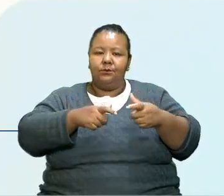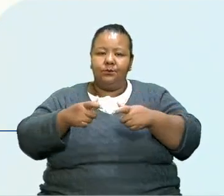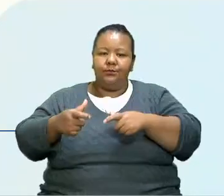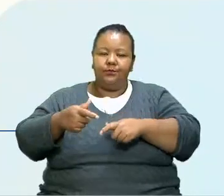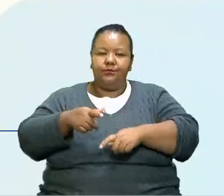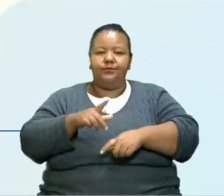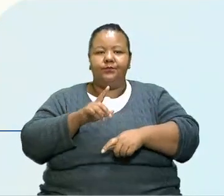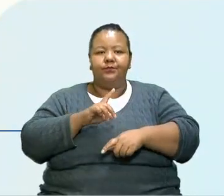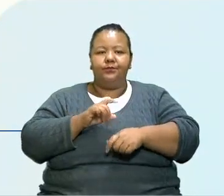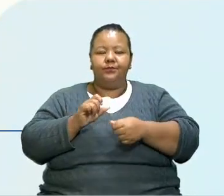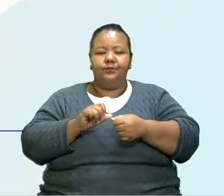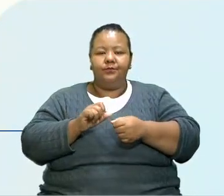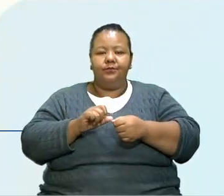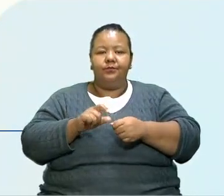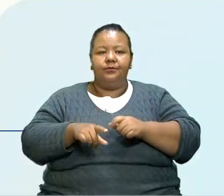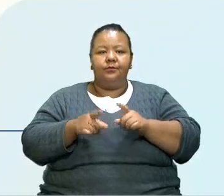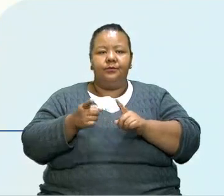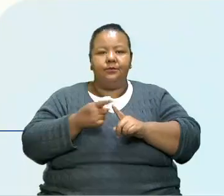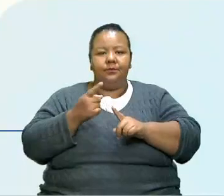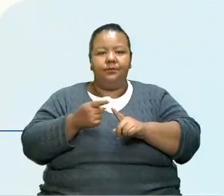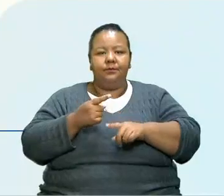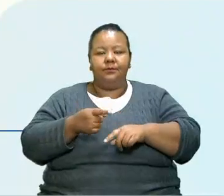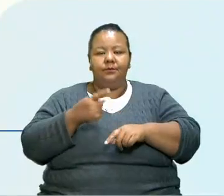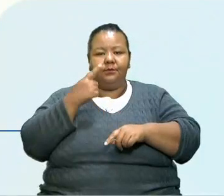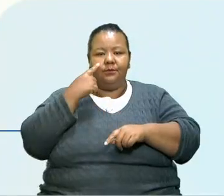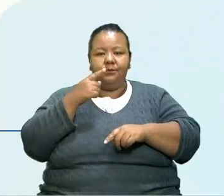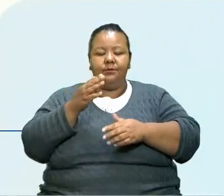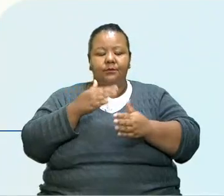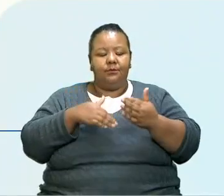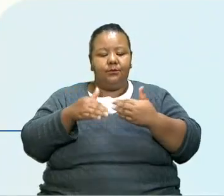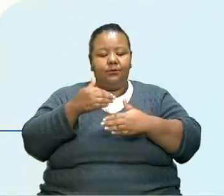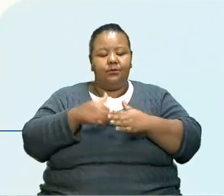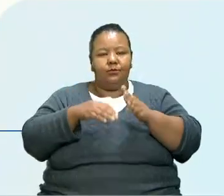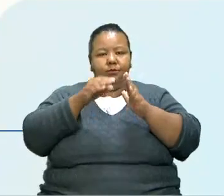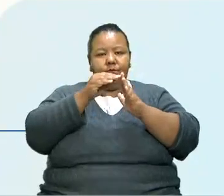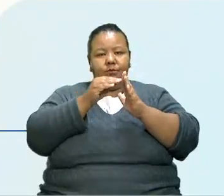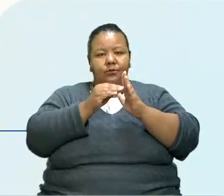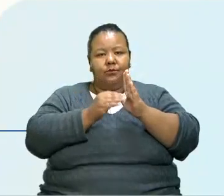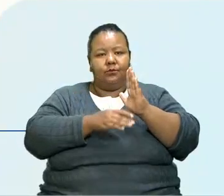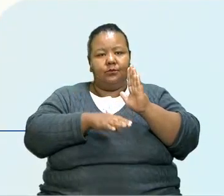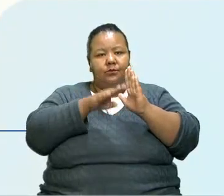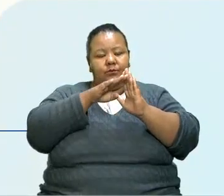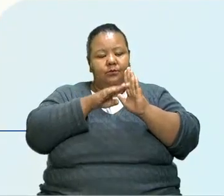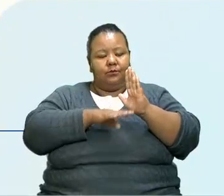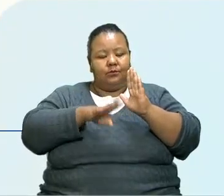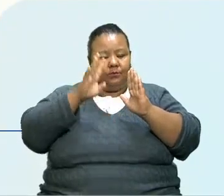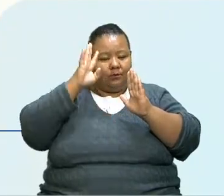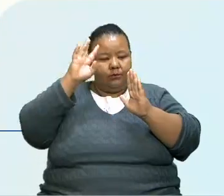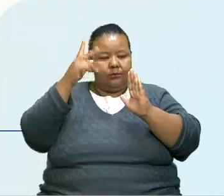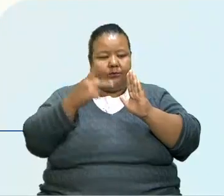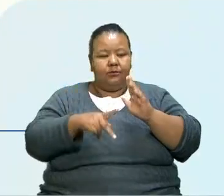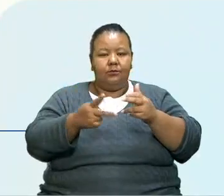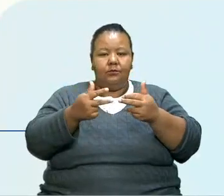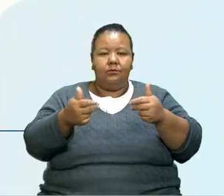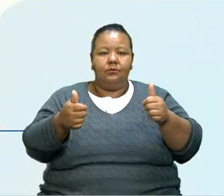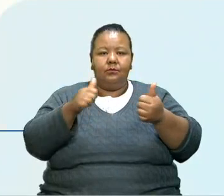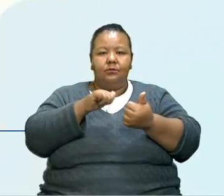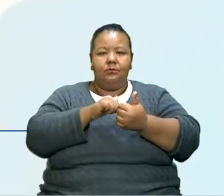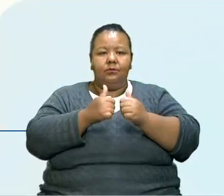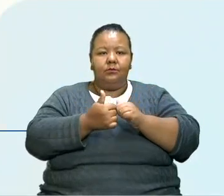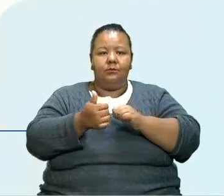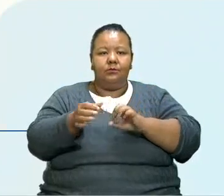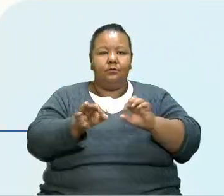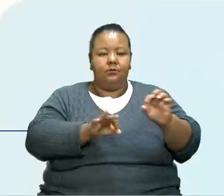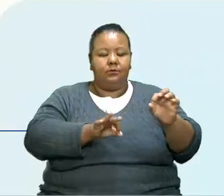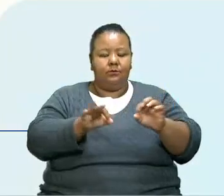Então, eu tenho que realizar aqui, primeira etapa, passar todo o conteúdo e listar os principais aspectos que devem ser ajustados no preparo